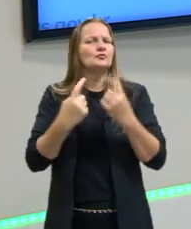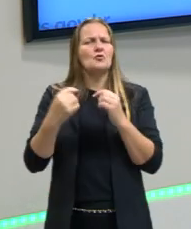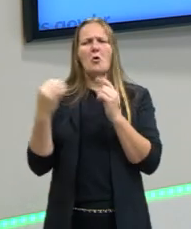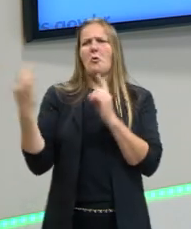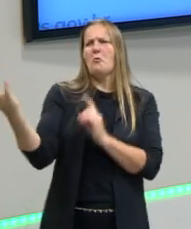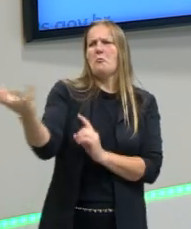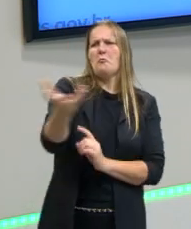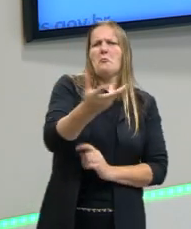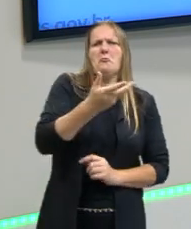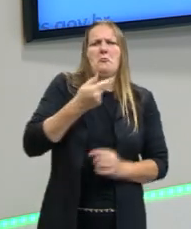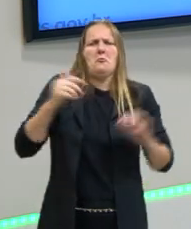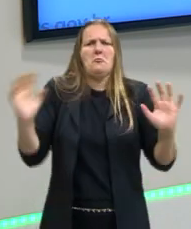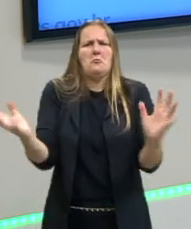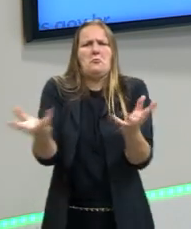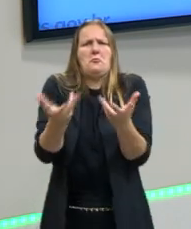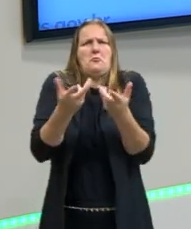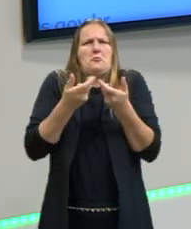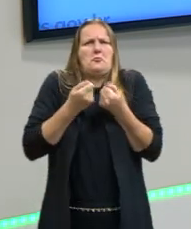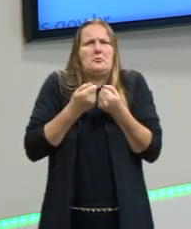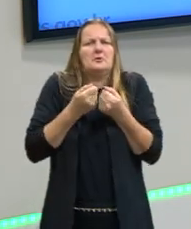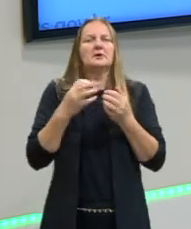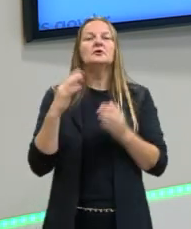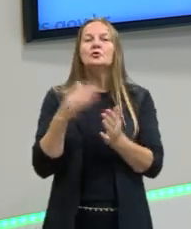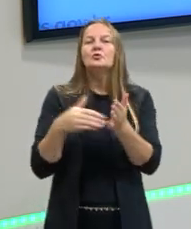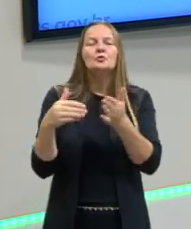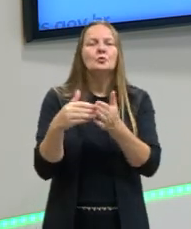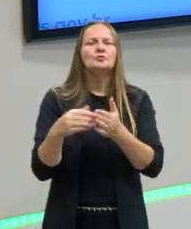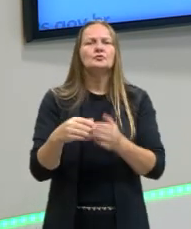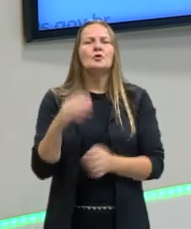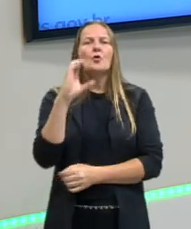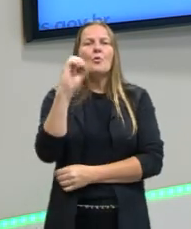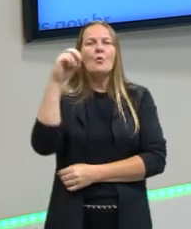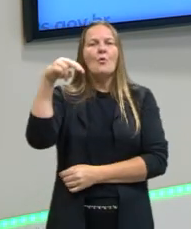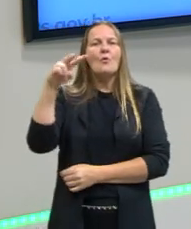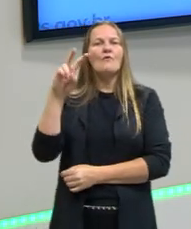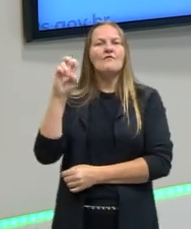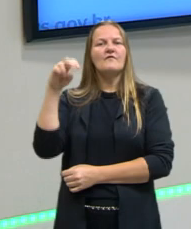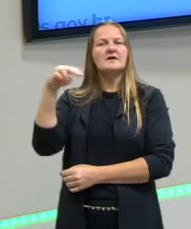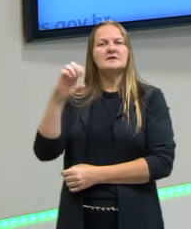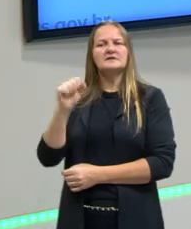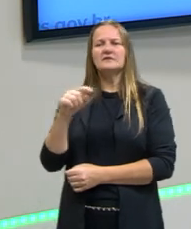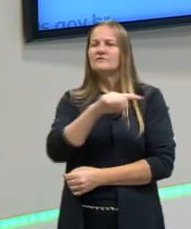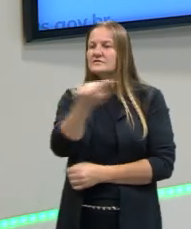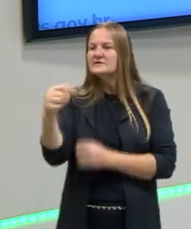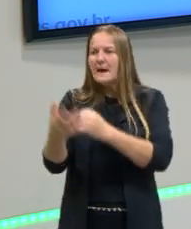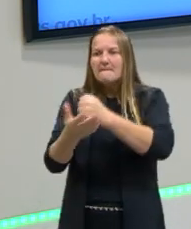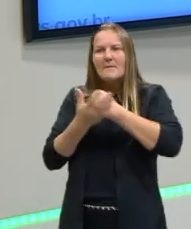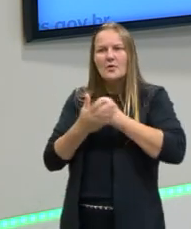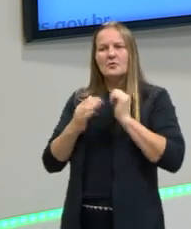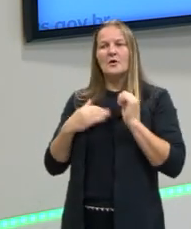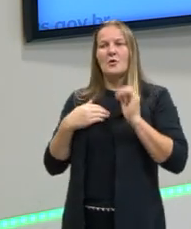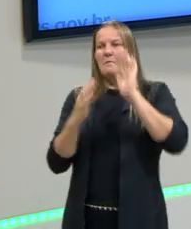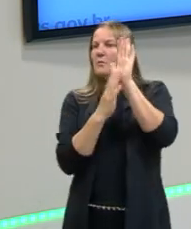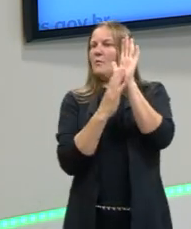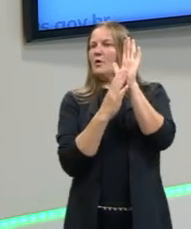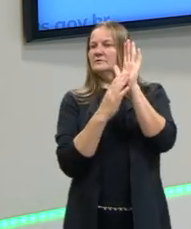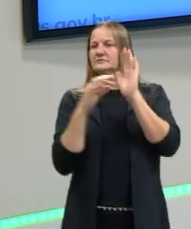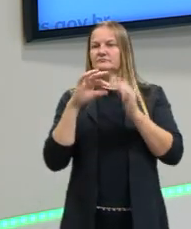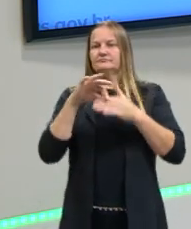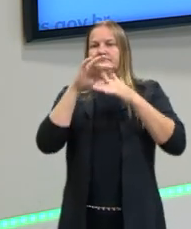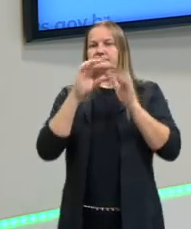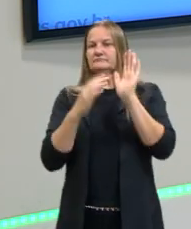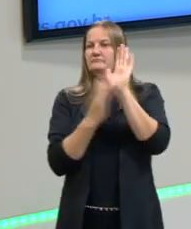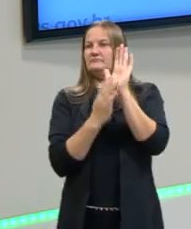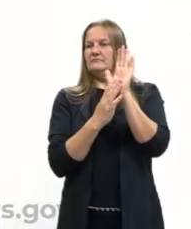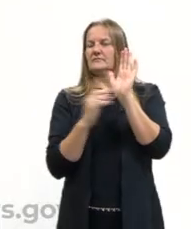convencimento não é através da palavra da retórica convencer o adversário da sua proposta mais ou menos nessa linha